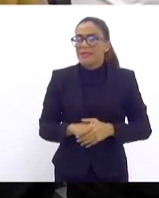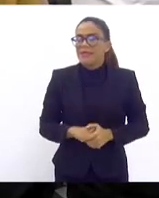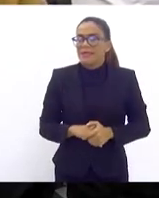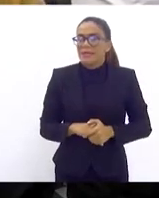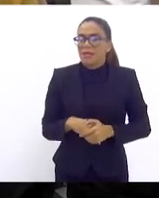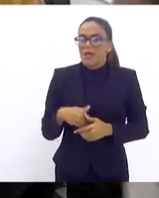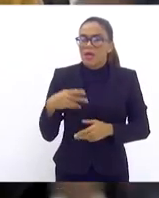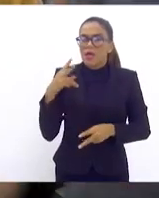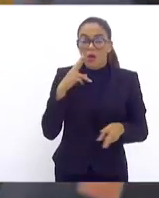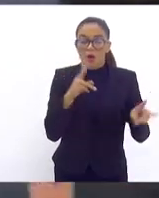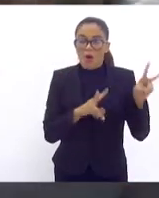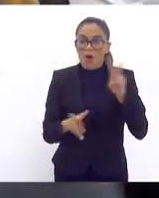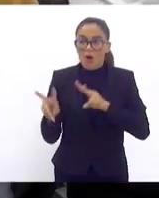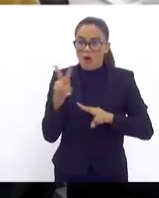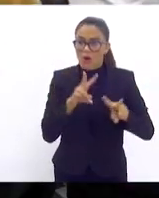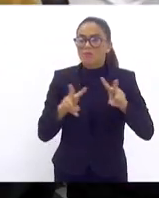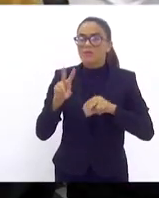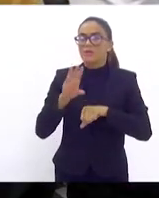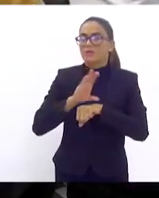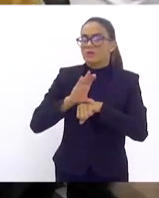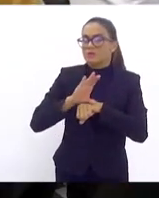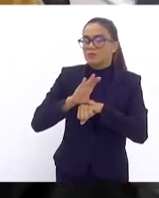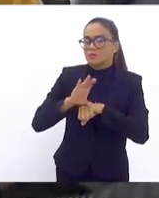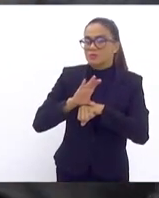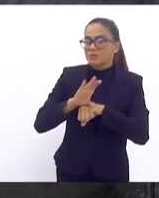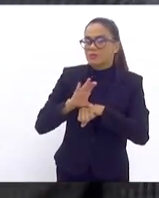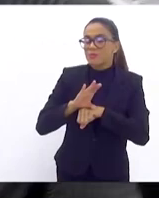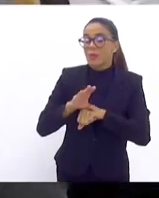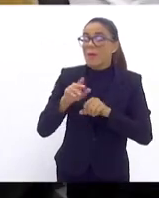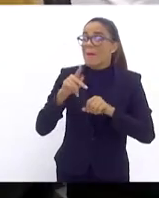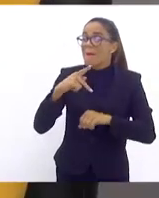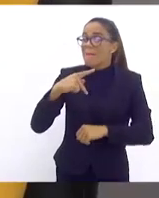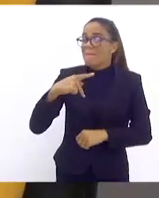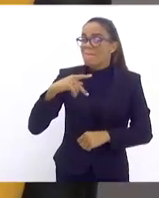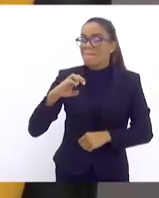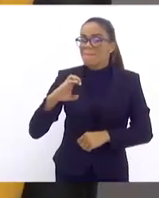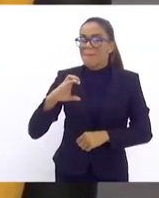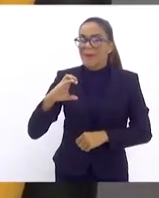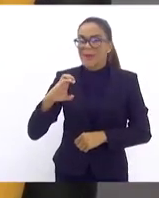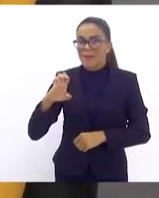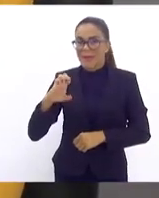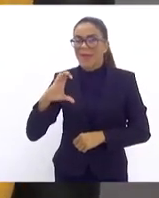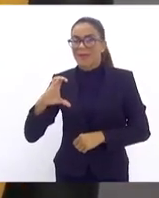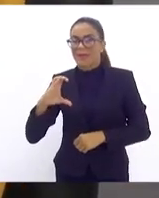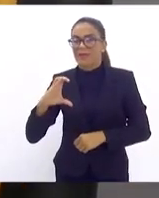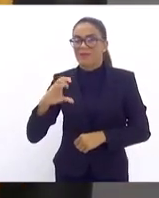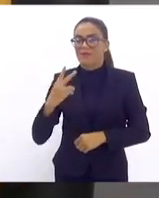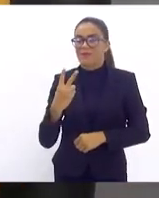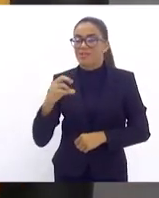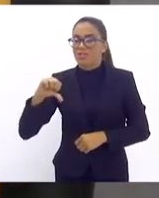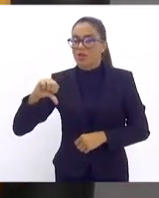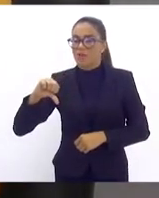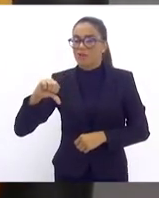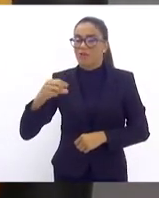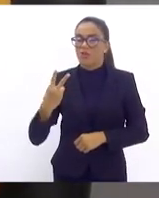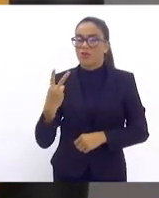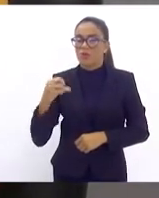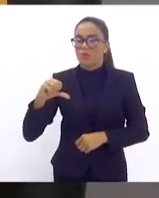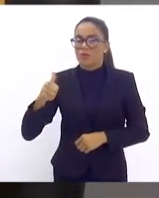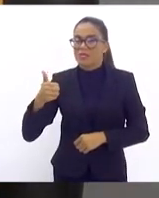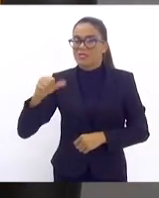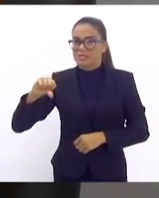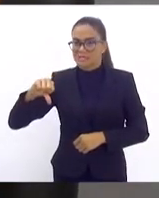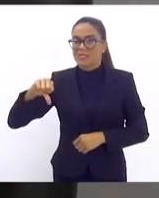que eu observo constitucionalidade, mas queria só chamar a atenção para a PEC 29 de 2016, que inclui no artigo 193